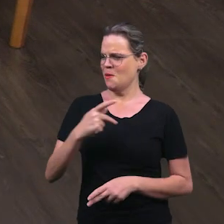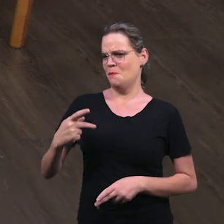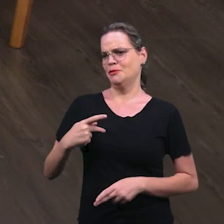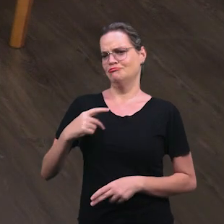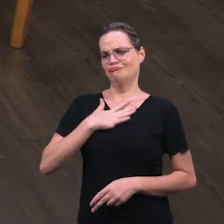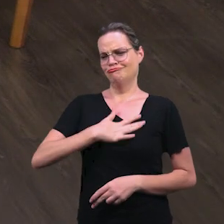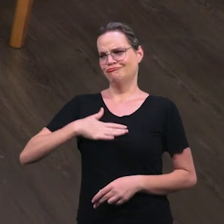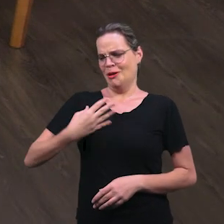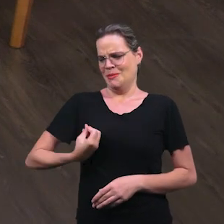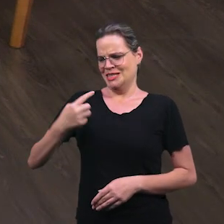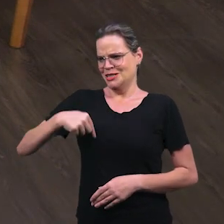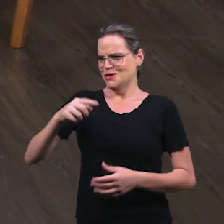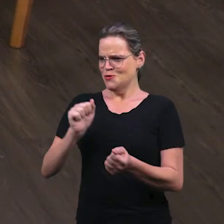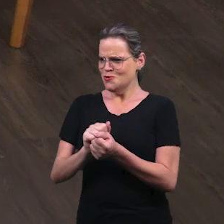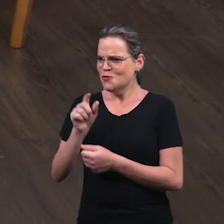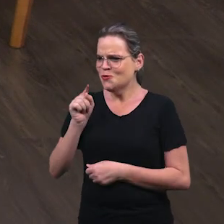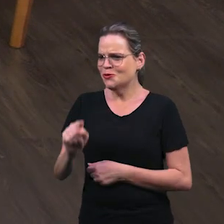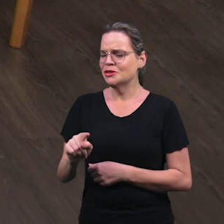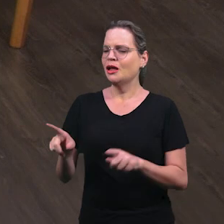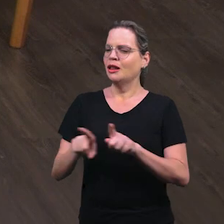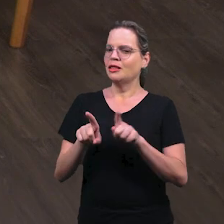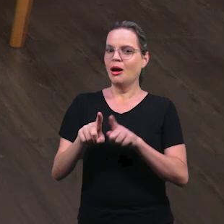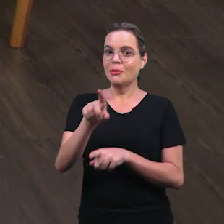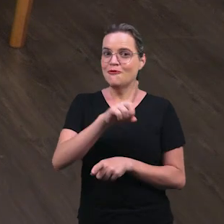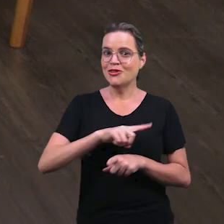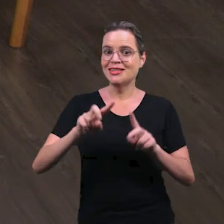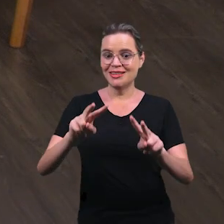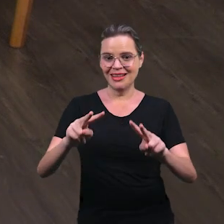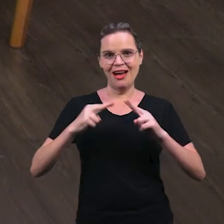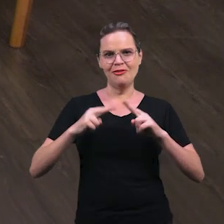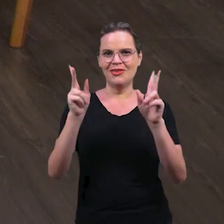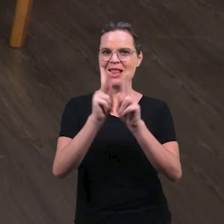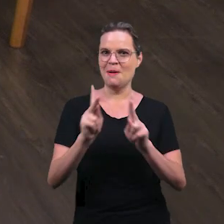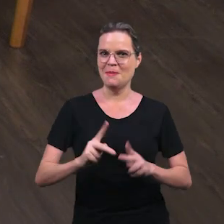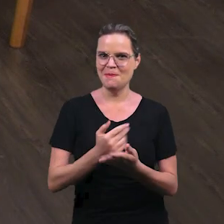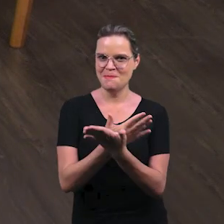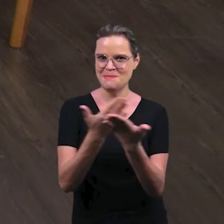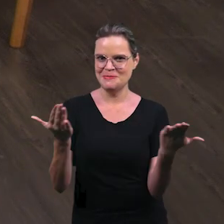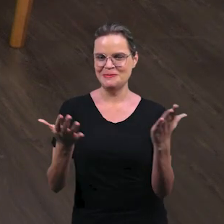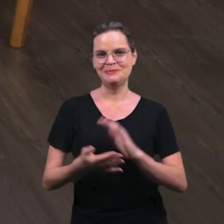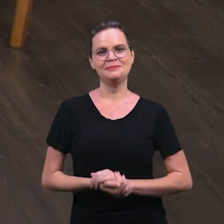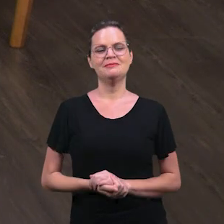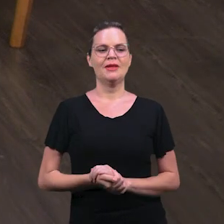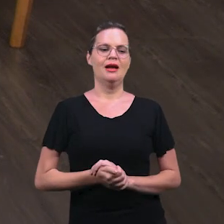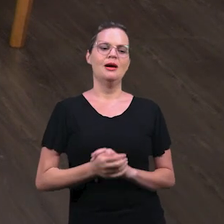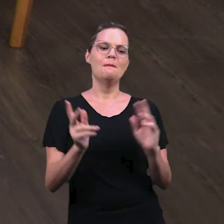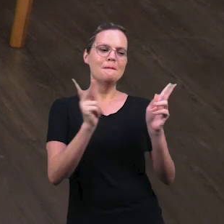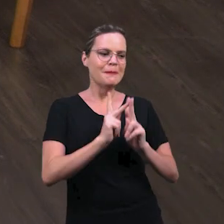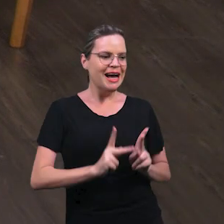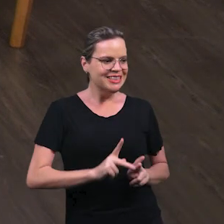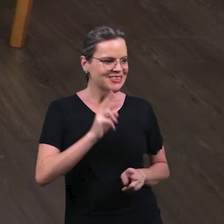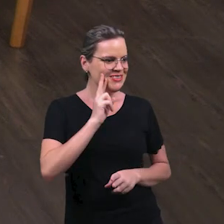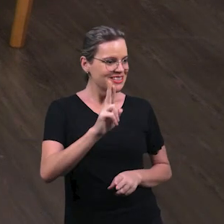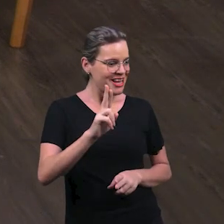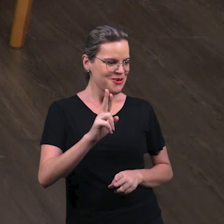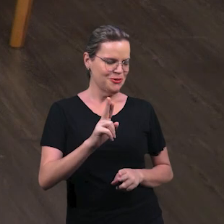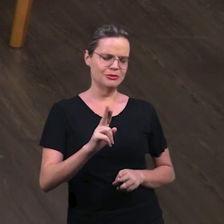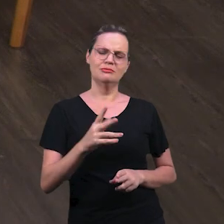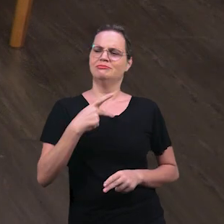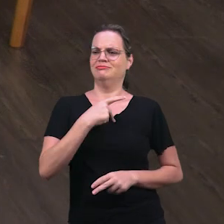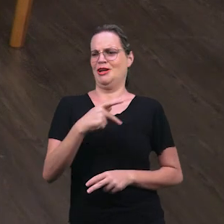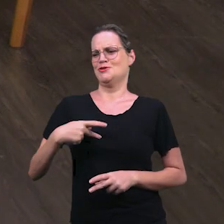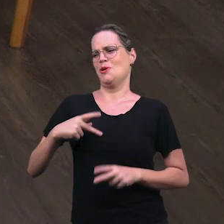Senhor, com os nossos irmãos que estão nos ouvindo, nos assistindo. A paz do Senhor a todos. Amém. Késia, paz do Senhor, seja bem-vinda. Paz do